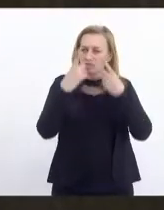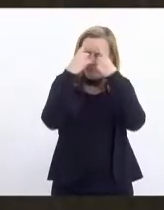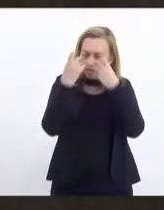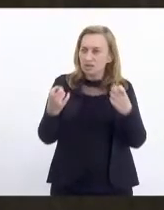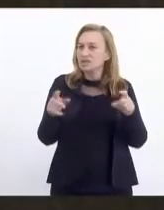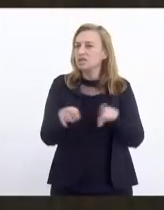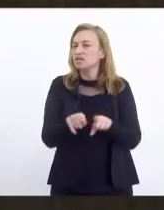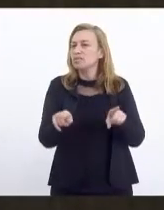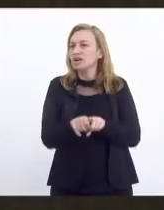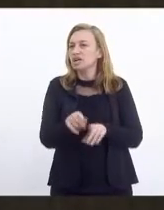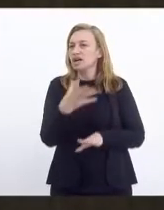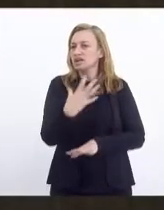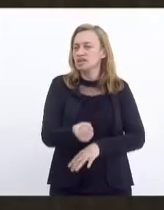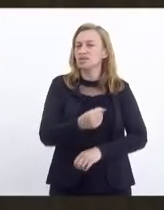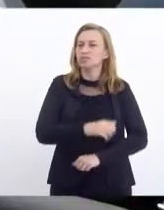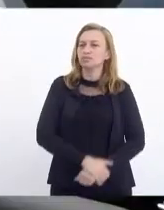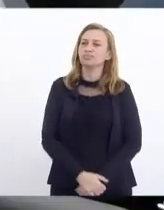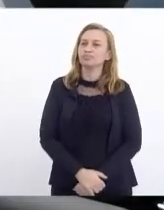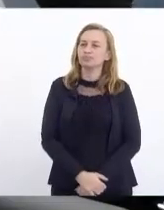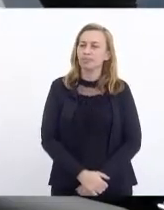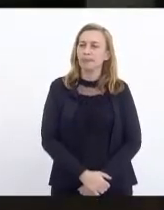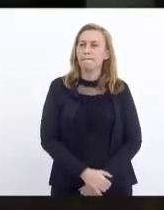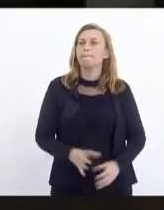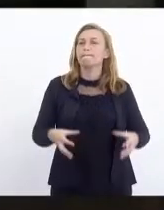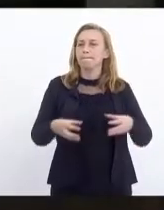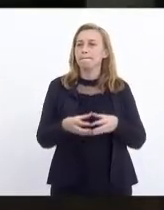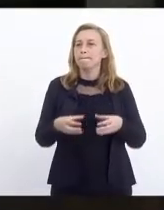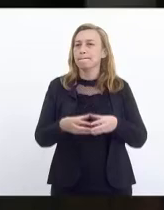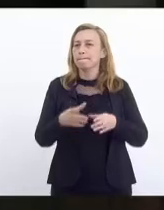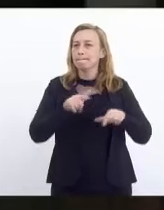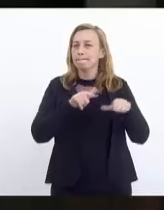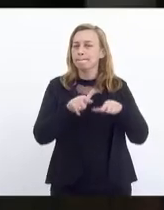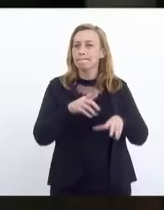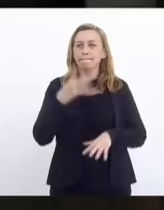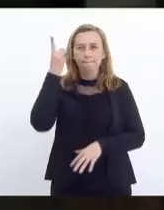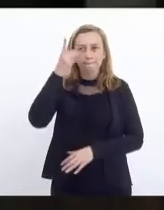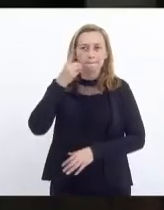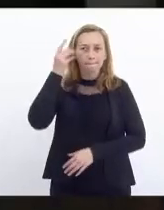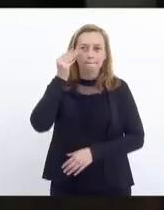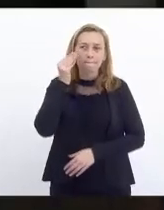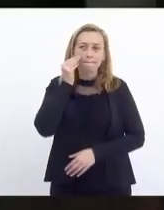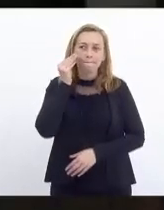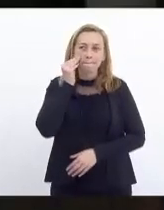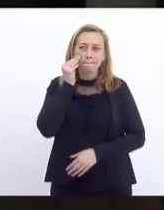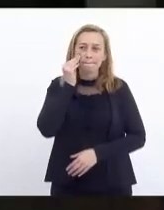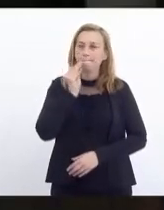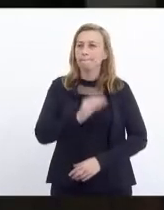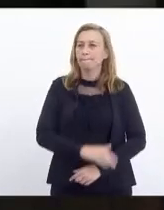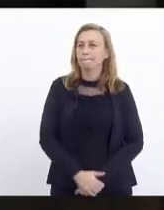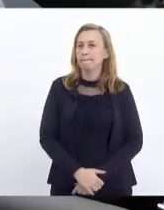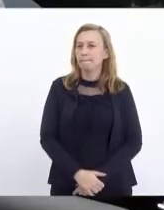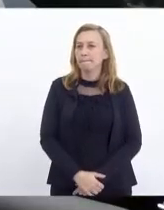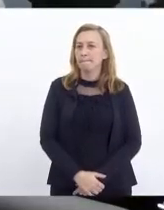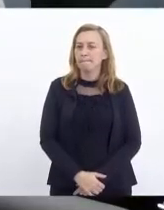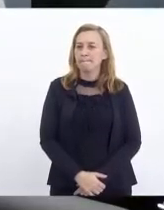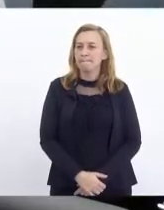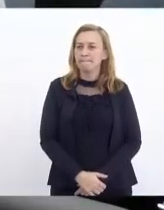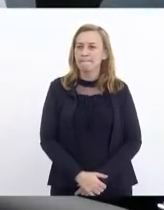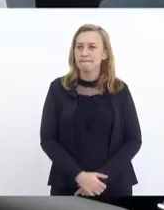então o nosso parecer é favorável. Pela Comissão de Trabalho, a deputada Mônica Francisco.